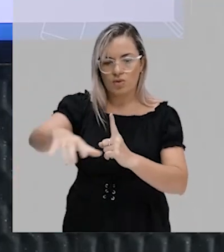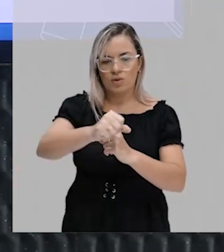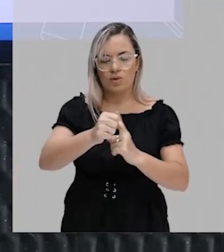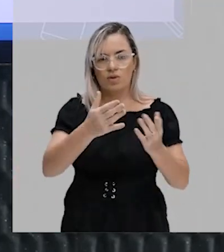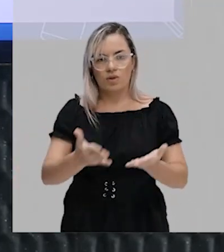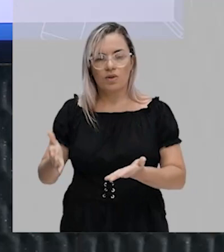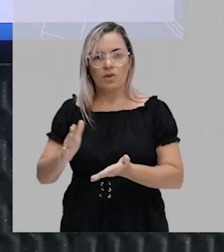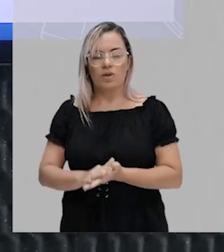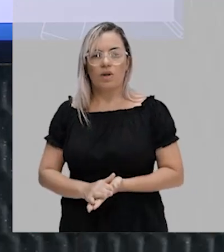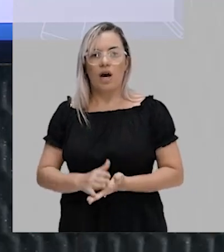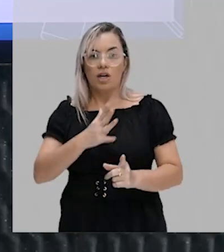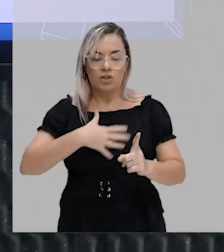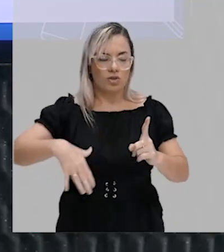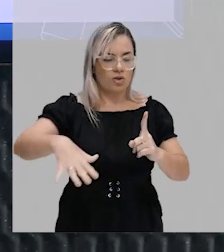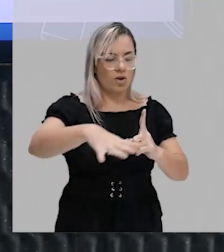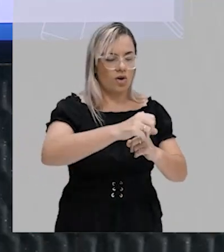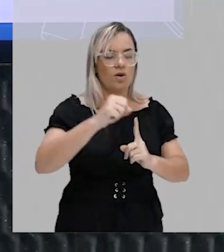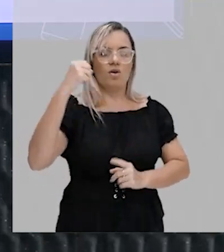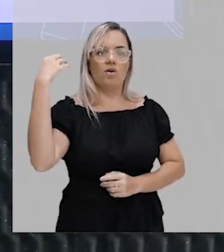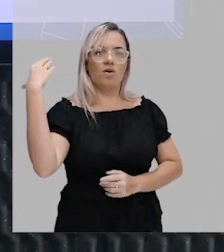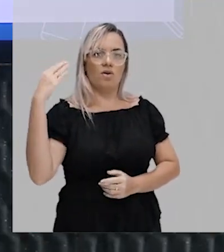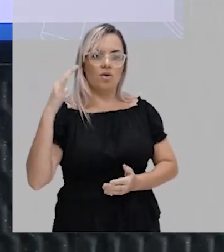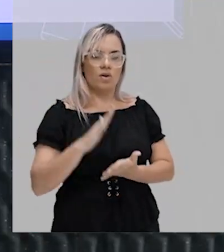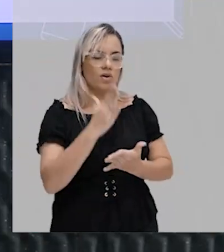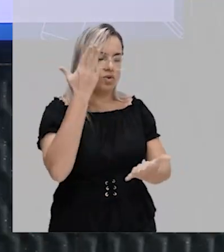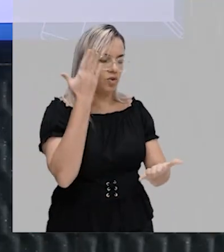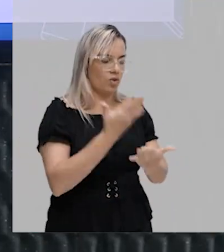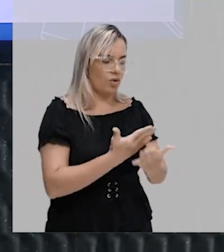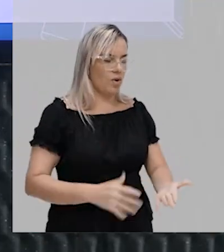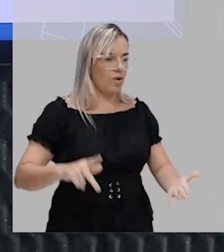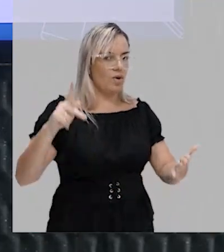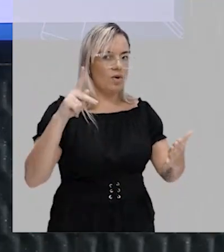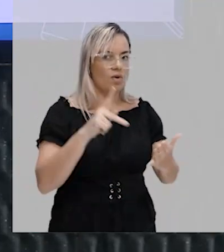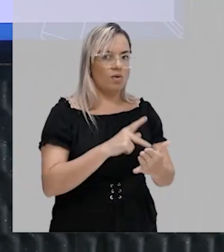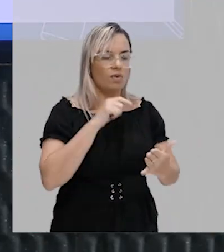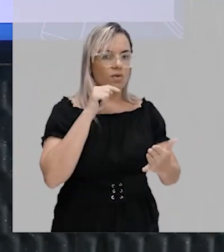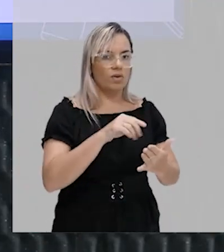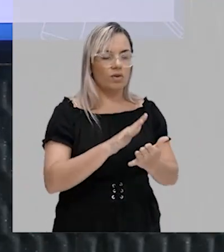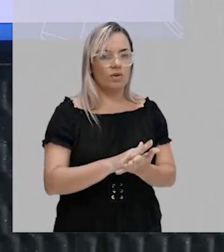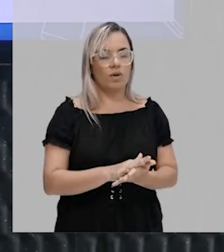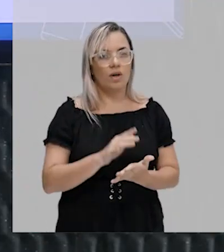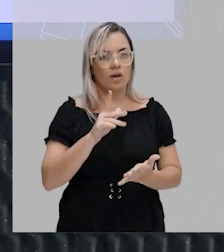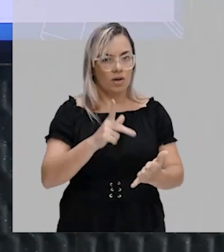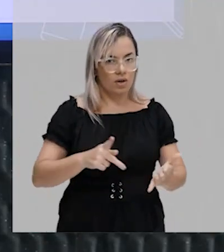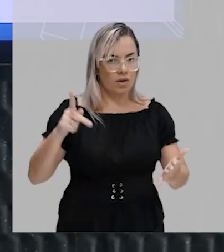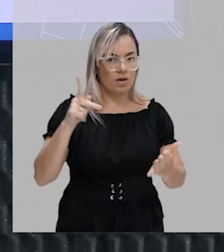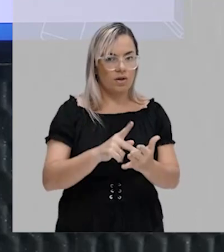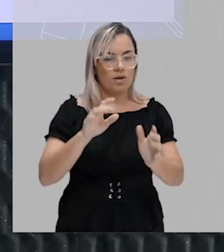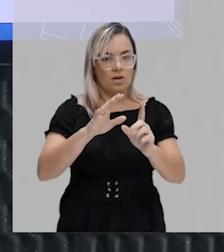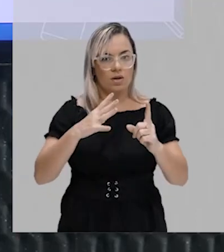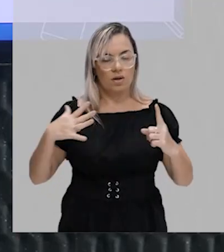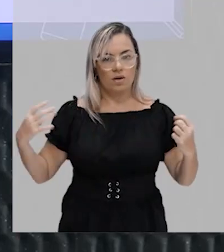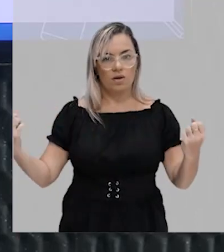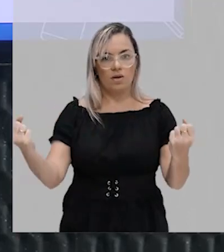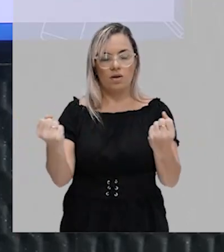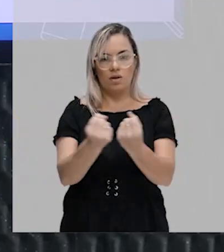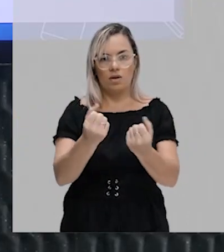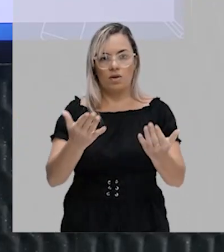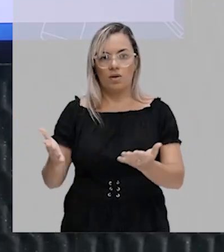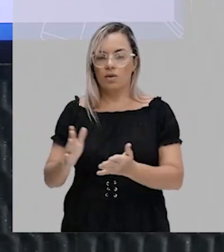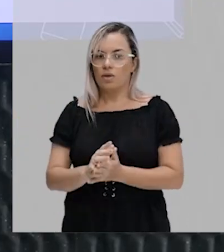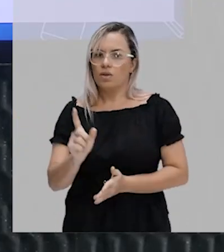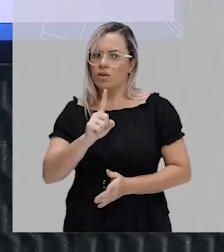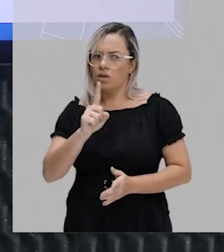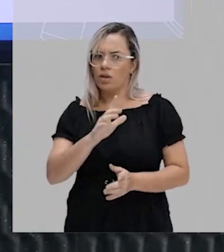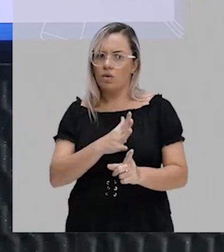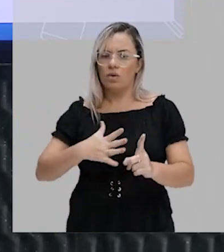a ciência que estuda os fatos sociais, não a sociedade, porque sociedade é um termo